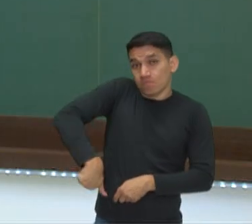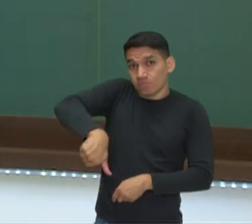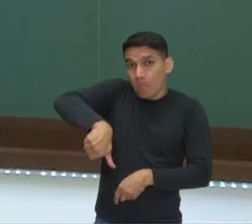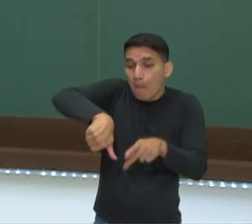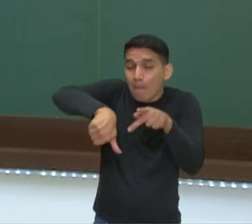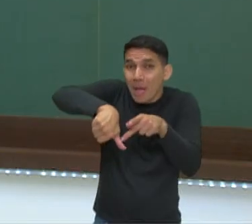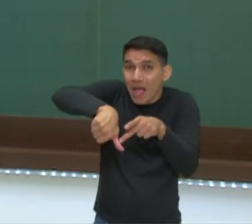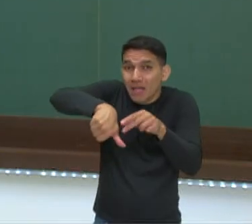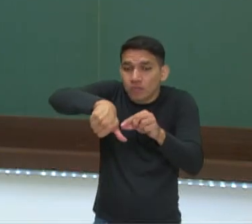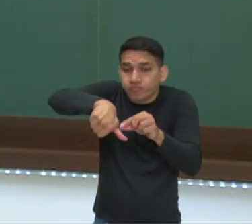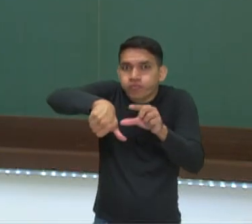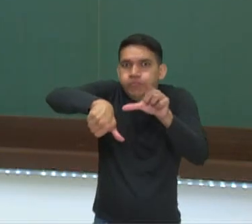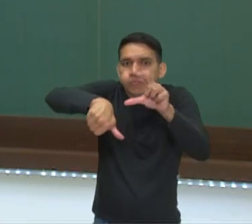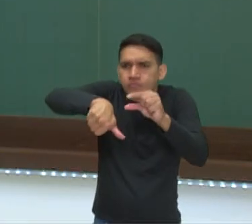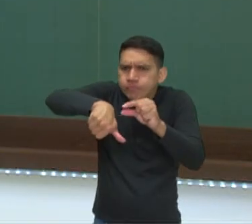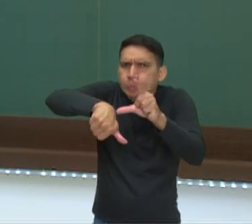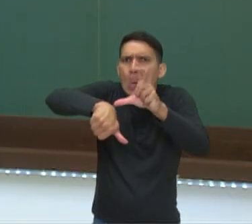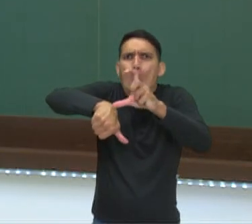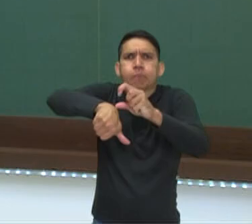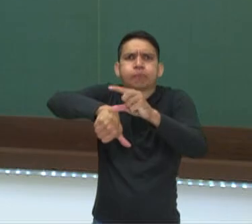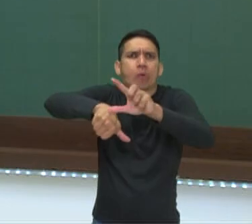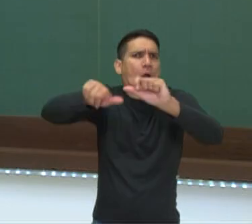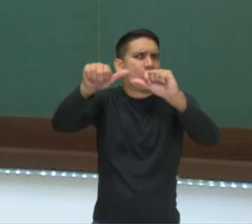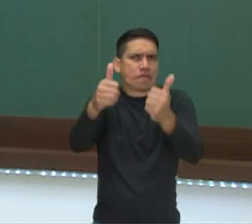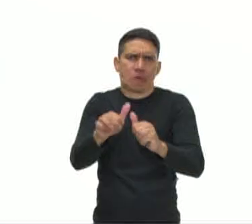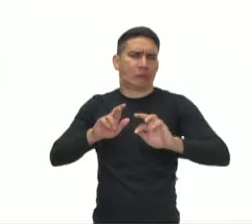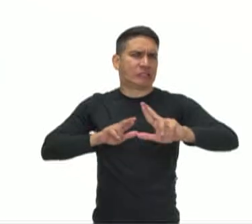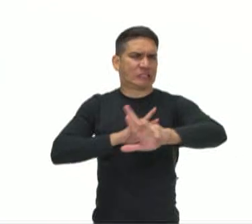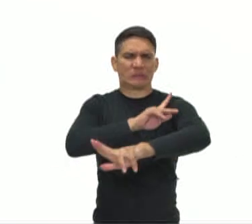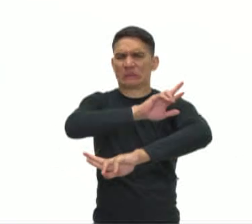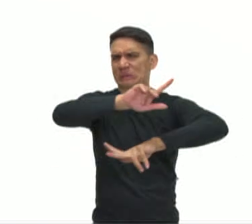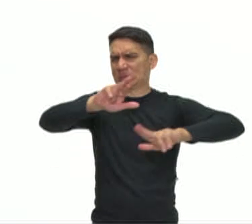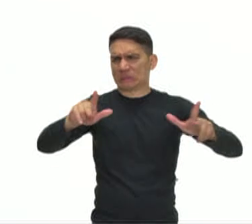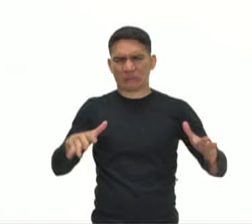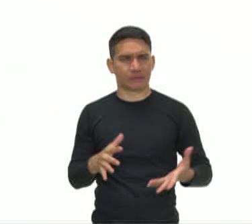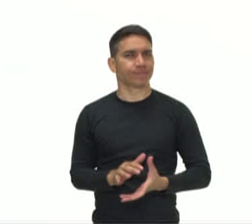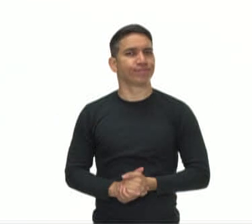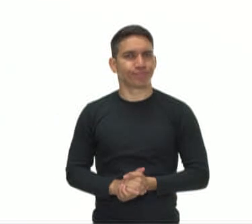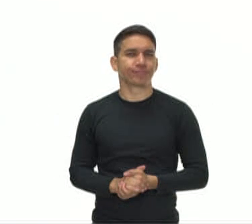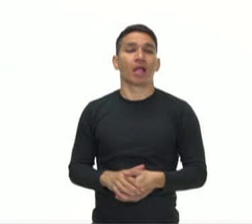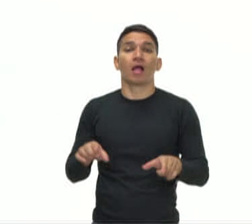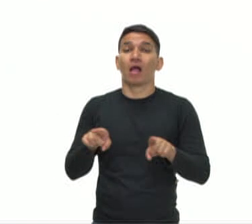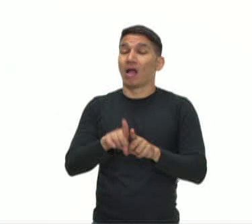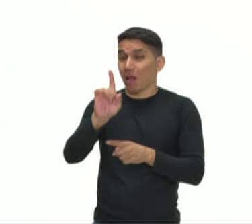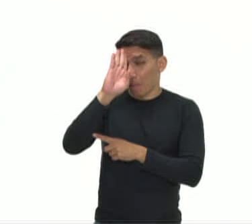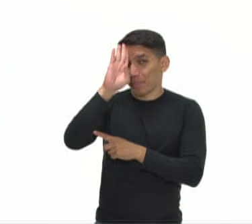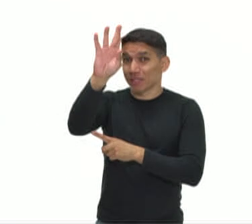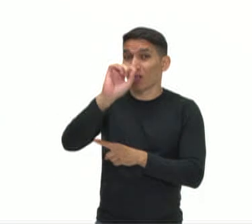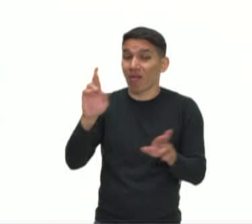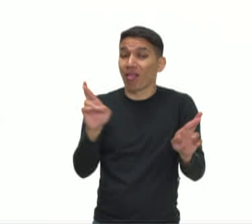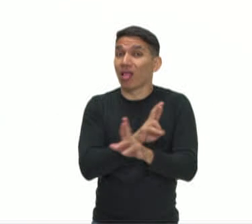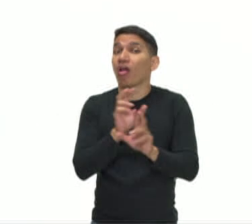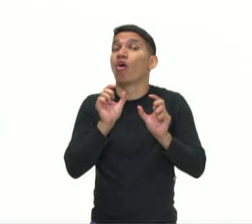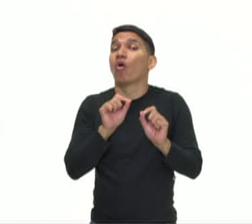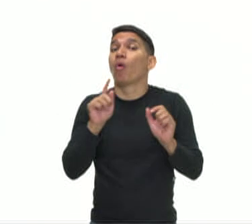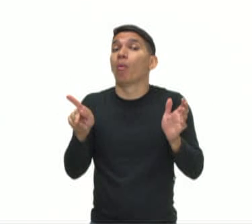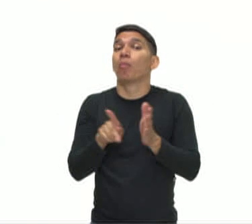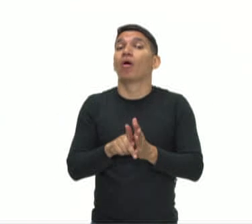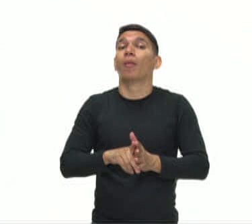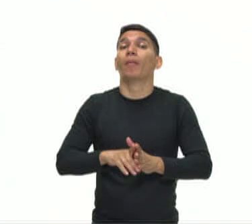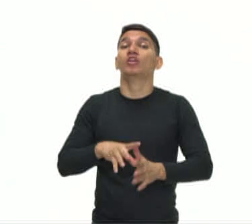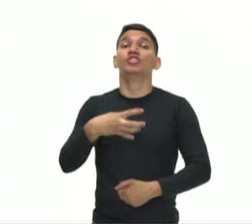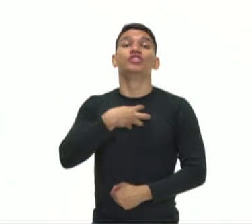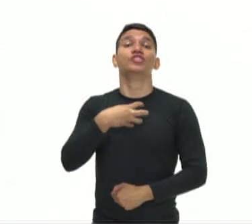diferentes tamanhos, diferentes composições, elas estão principalmente relacionadas com o estilo de vida